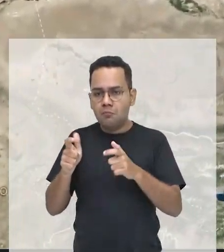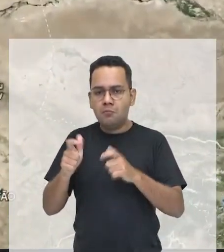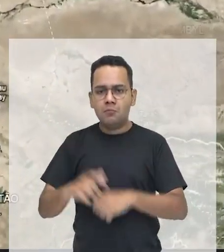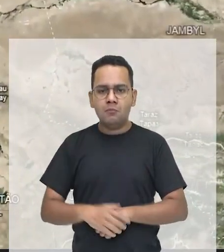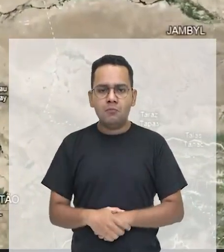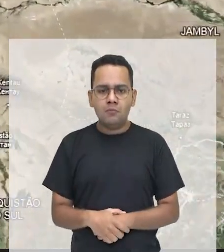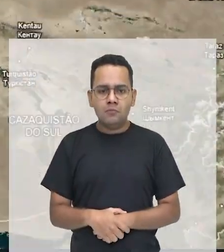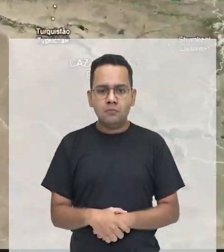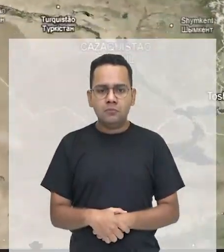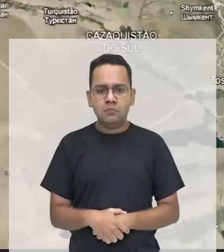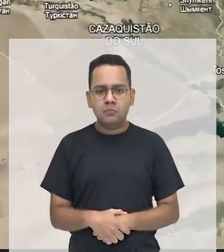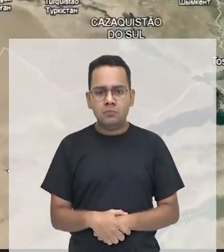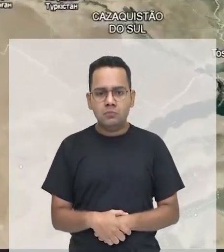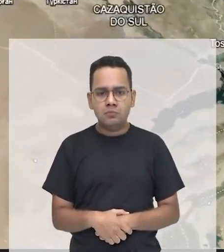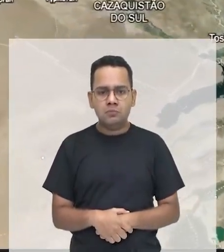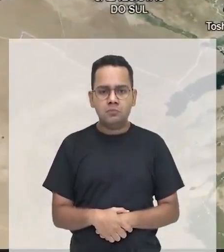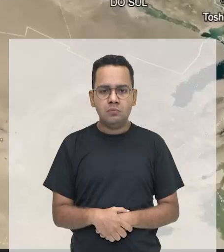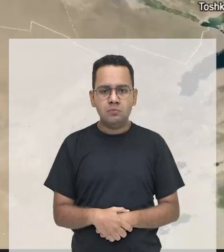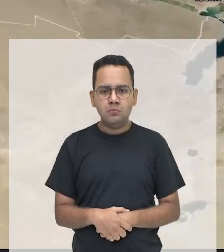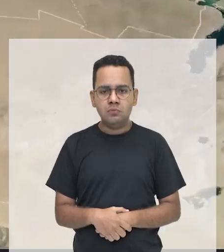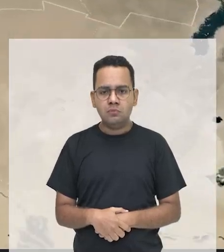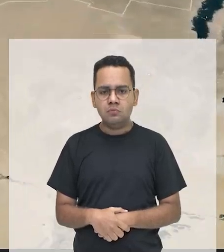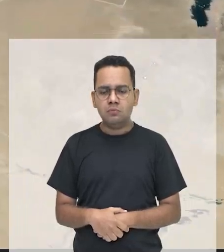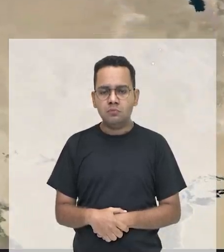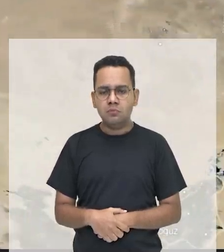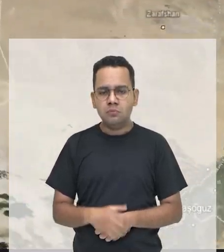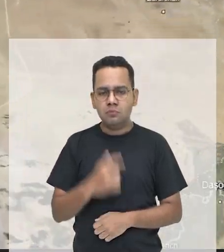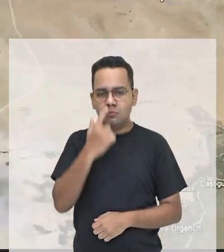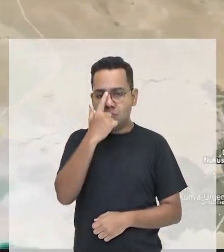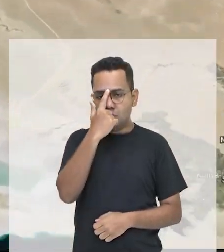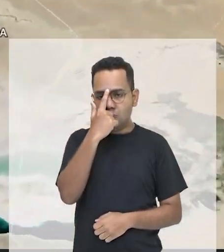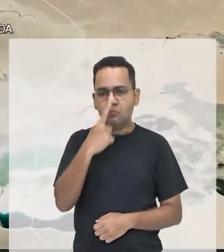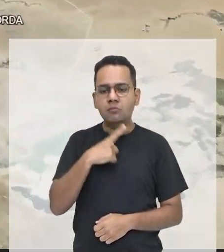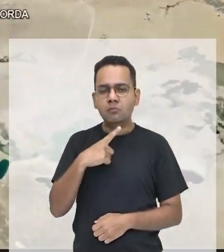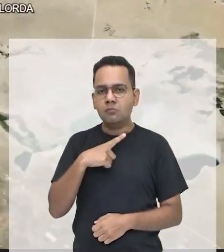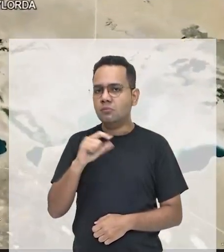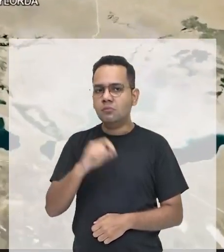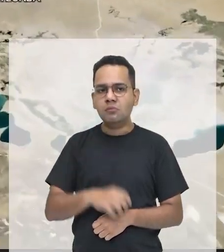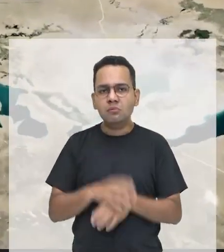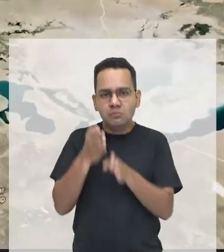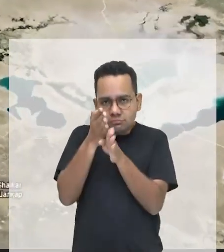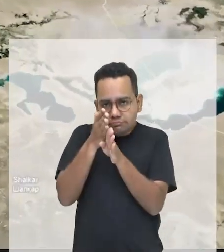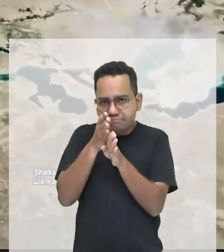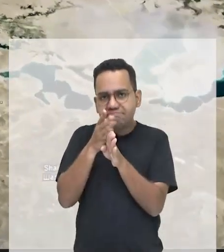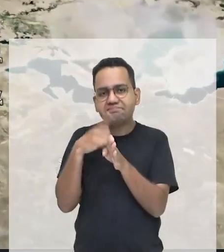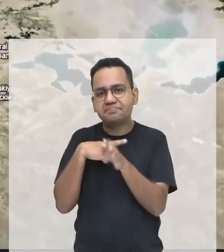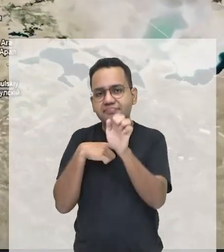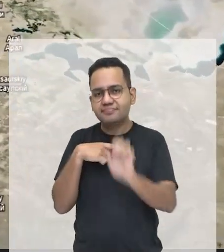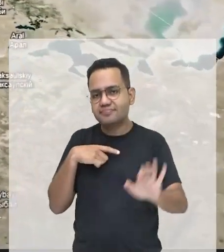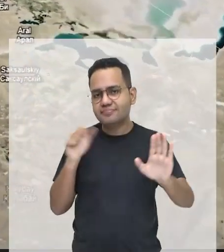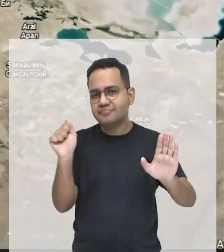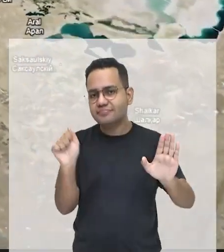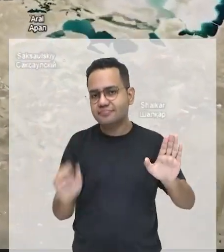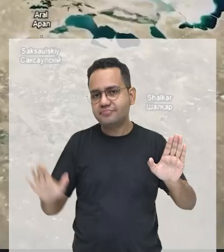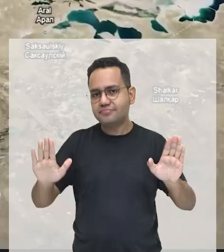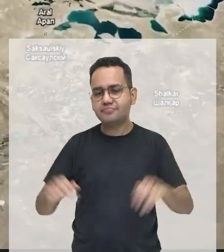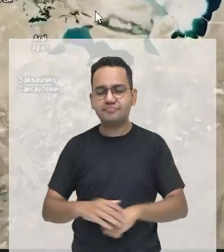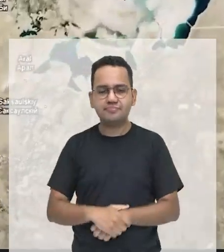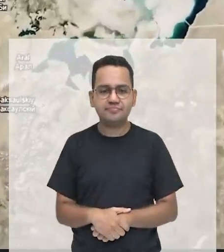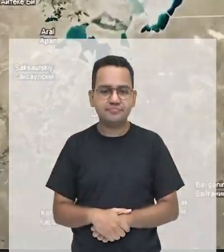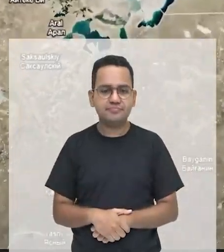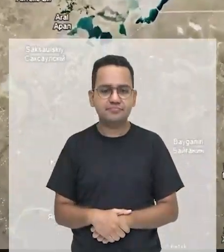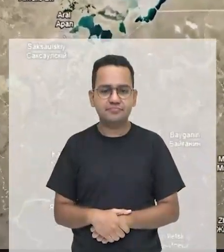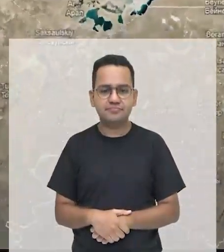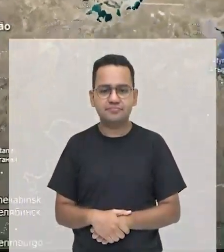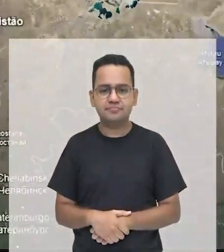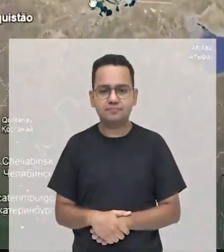acidentes geográficos que marca aí a divisão entre a Europa e a Ásia.